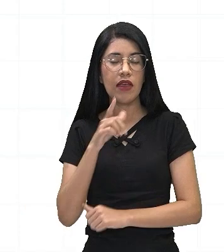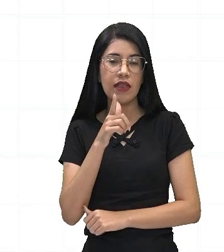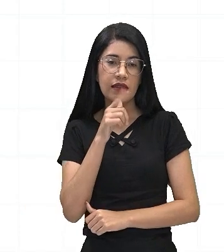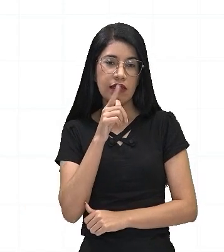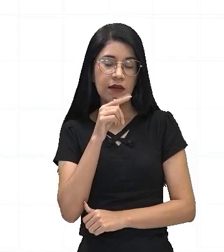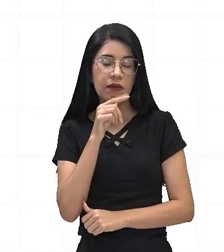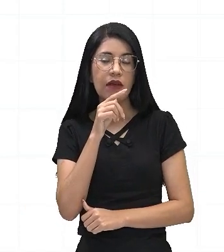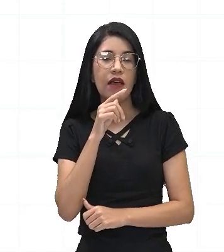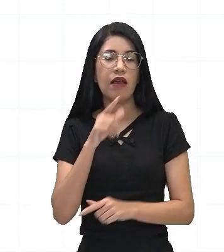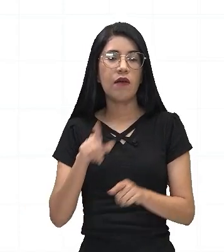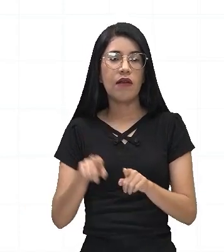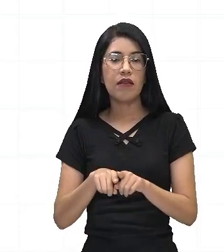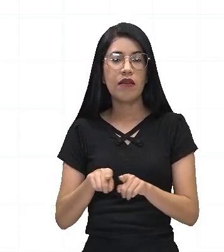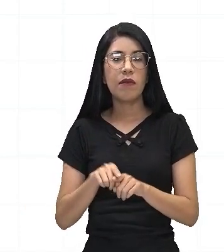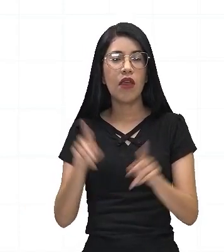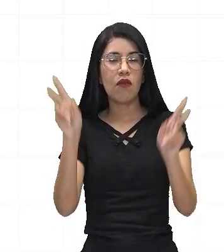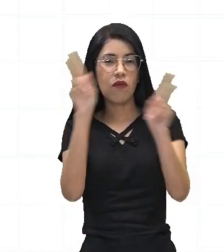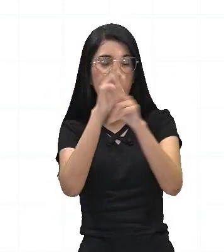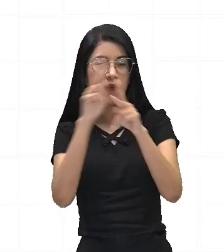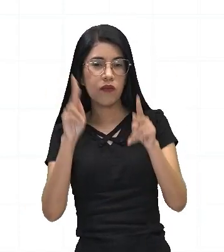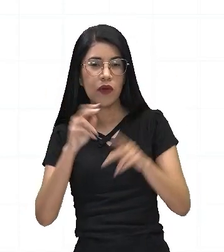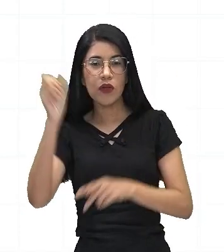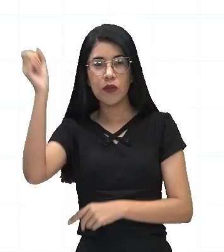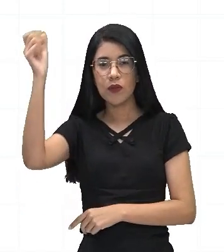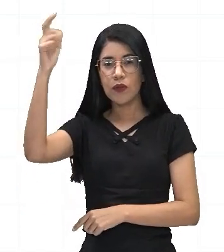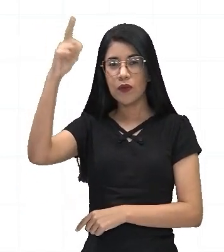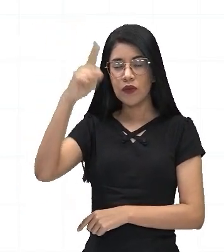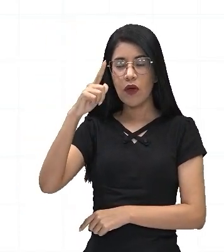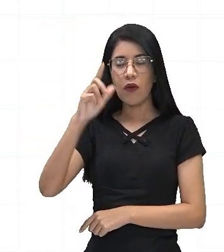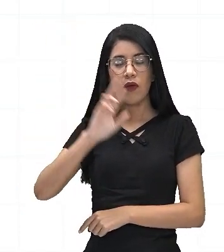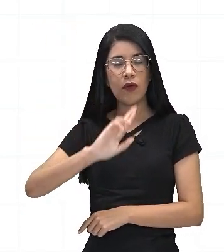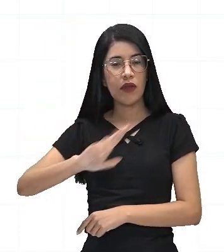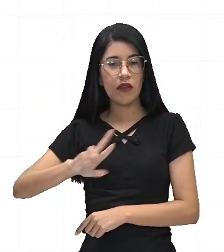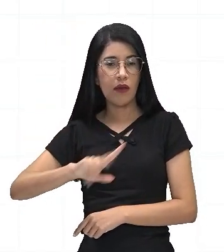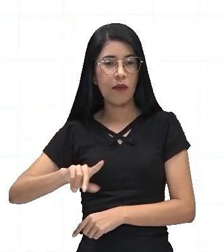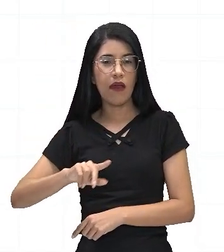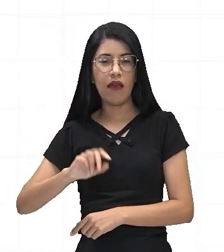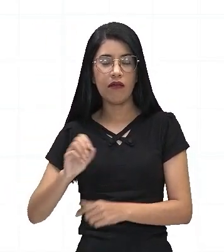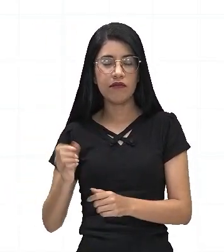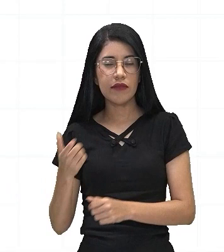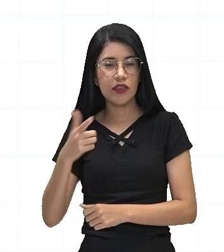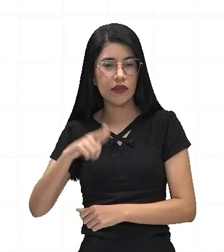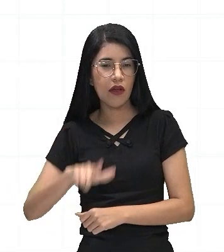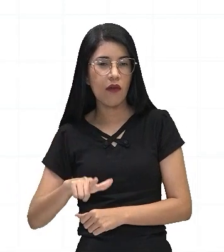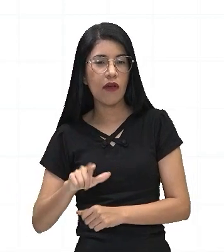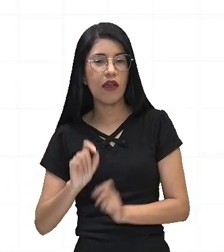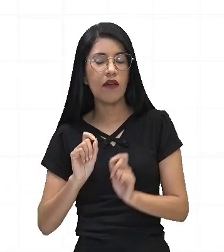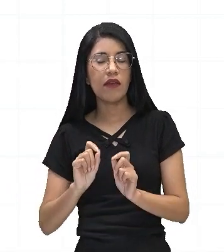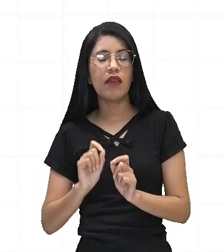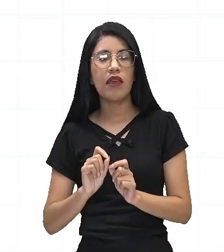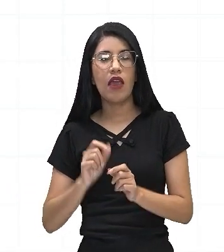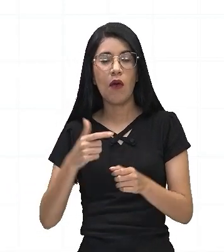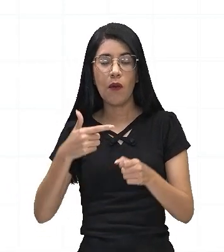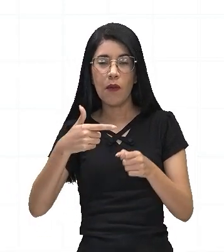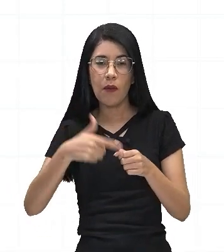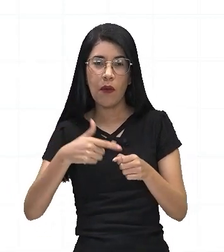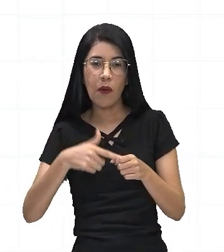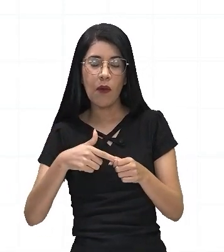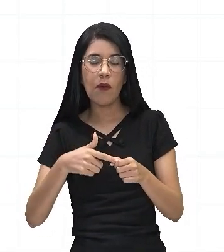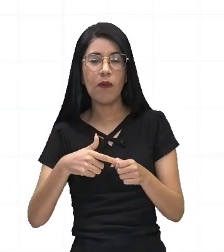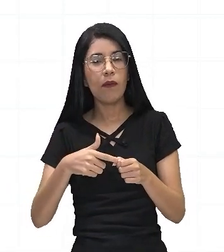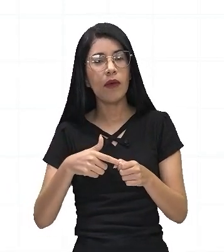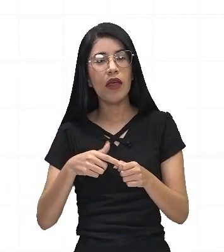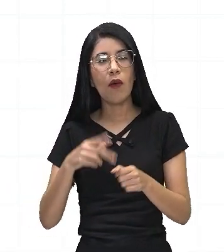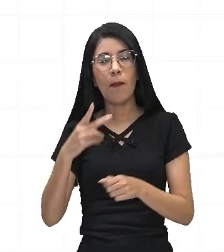o vento, a luz solar. E os não renováveis são aqueles ali que são considerados combustíveis fósseis, como o